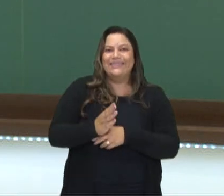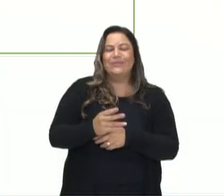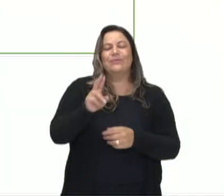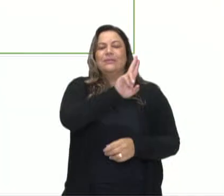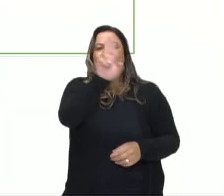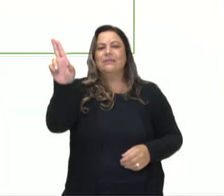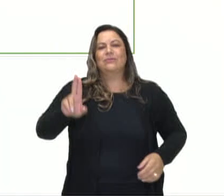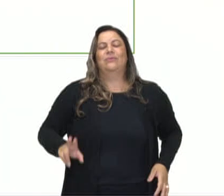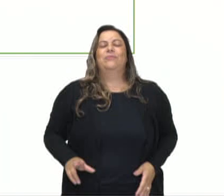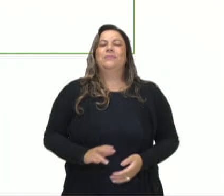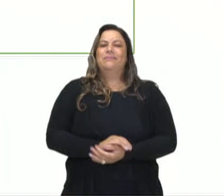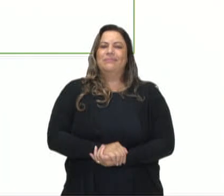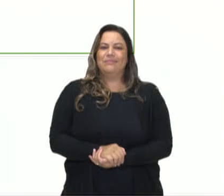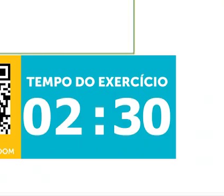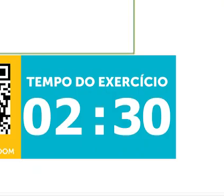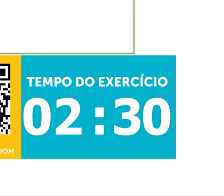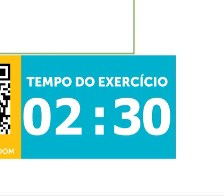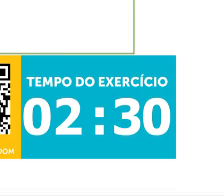rapidinho.